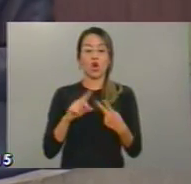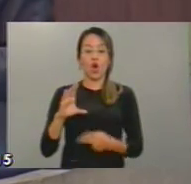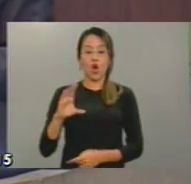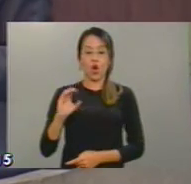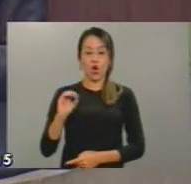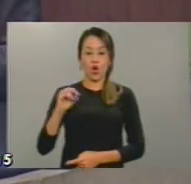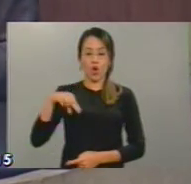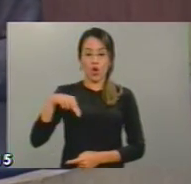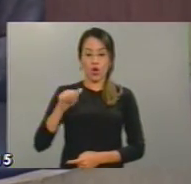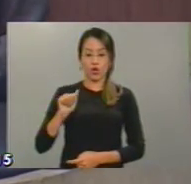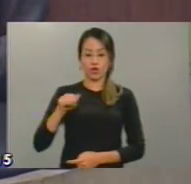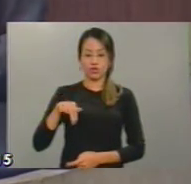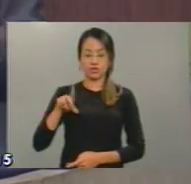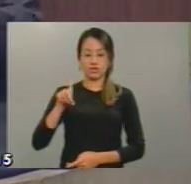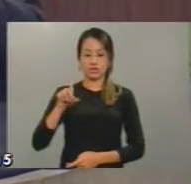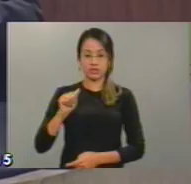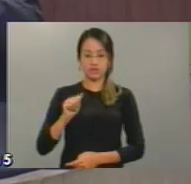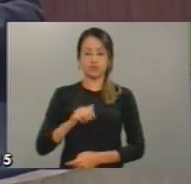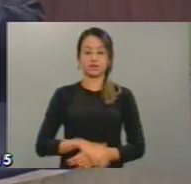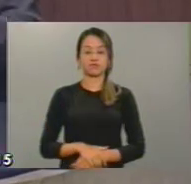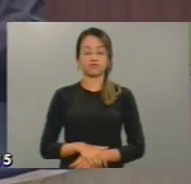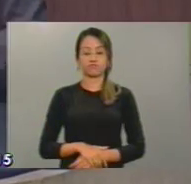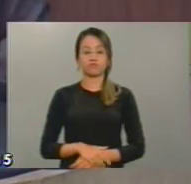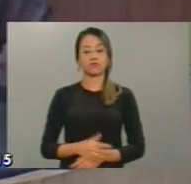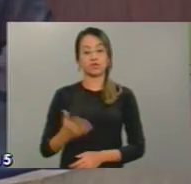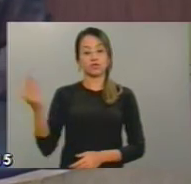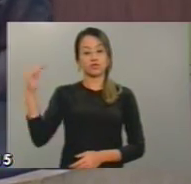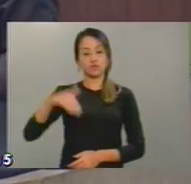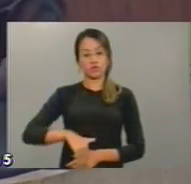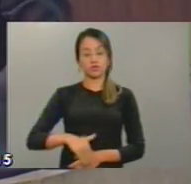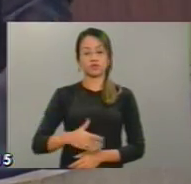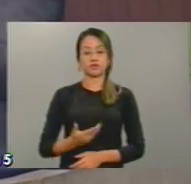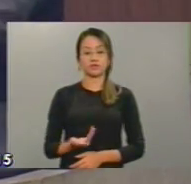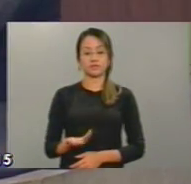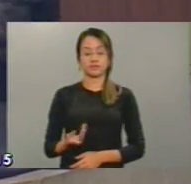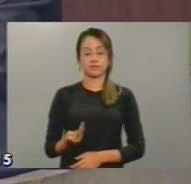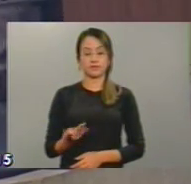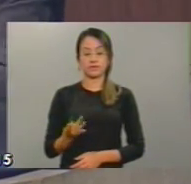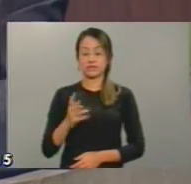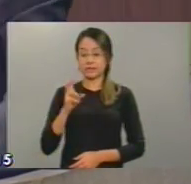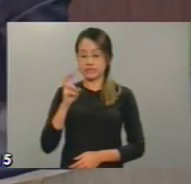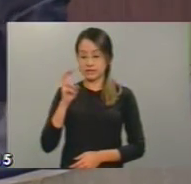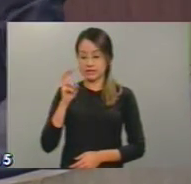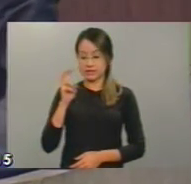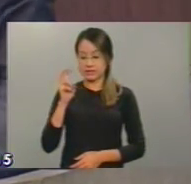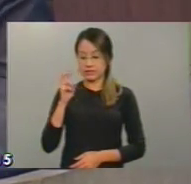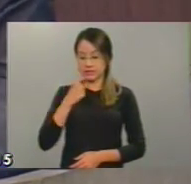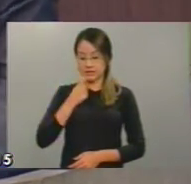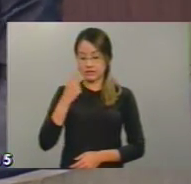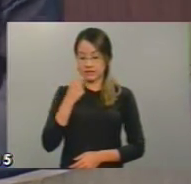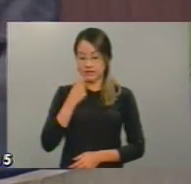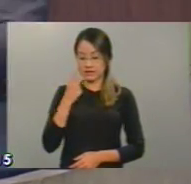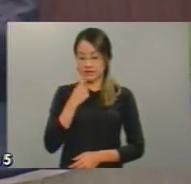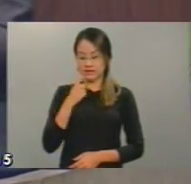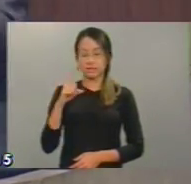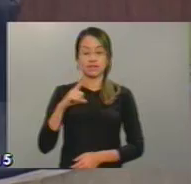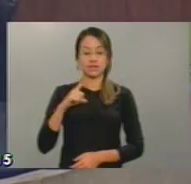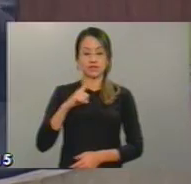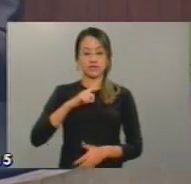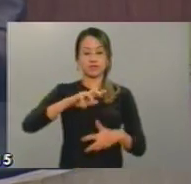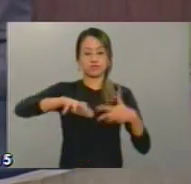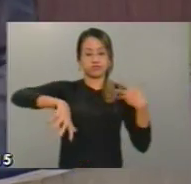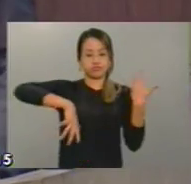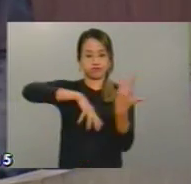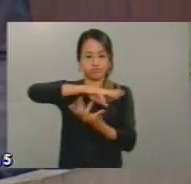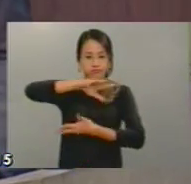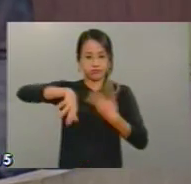o Secretário Nacional de Direitos da Criança, estiveram aqui na terça e quarta-feira. Sexta-feira, uma rebelião que termina com uma